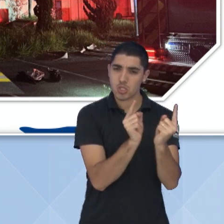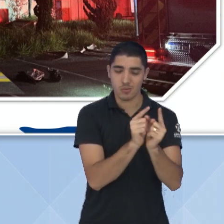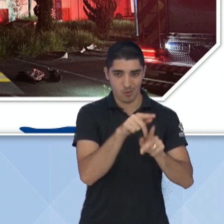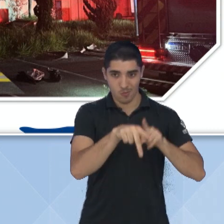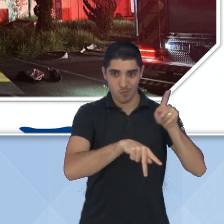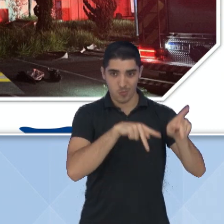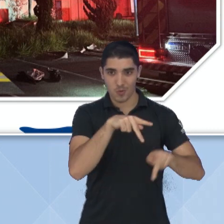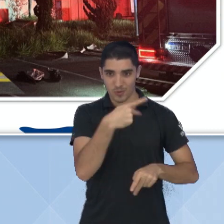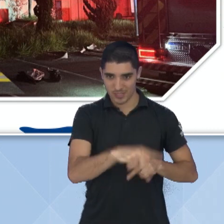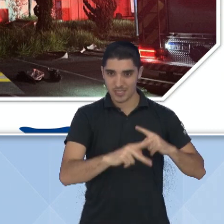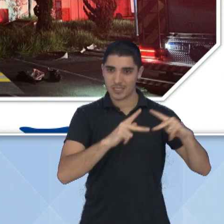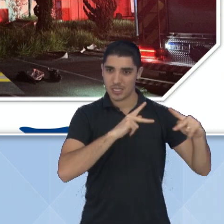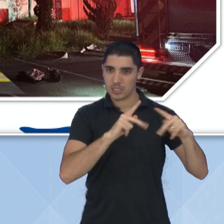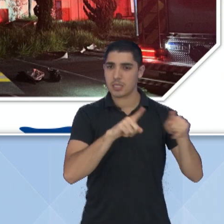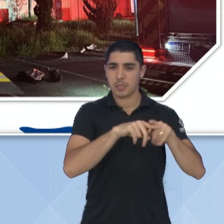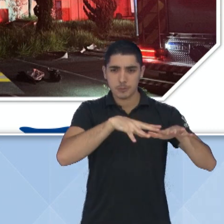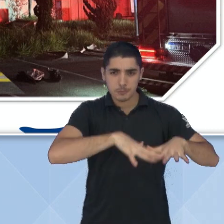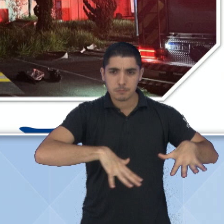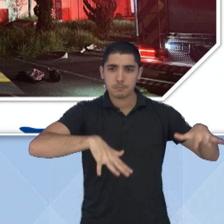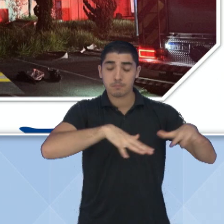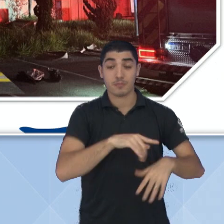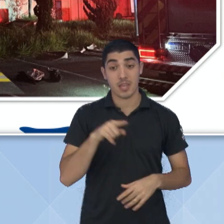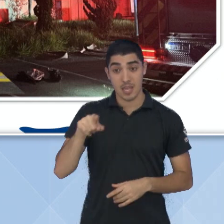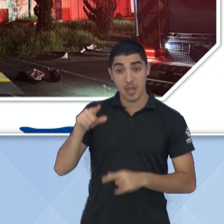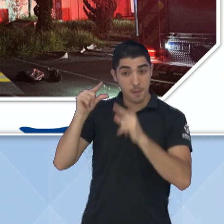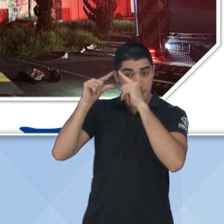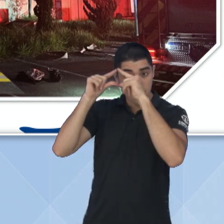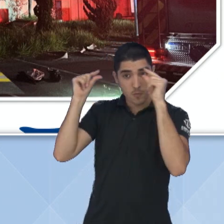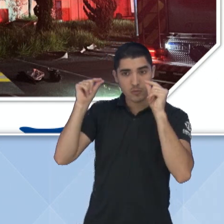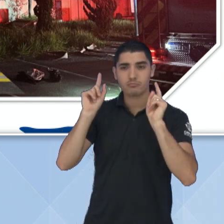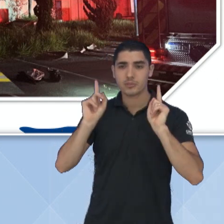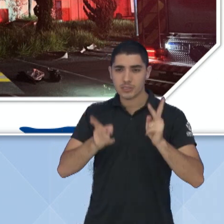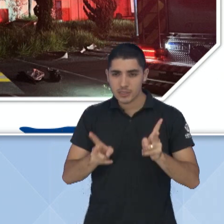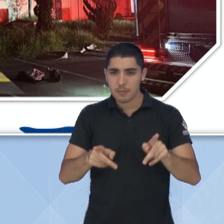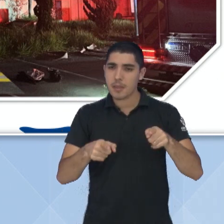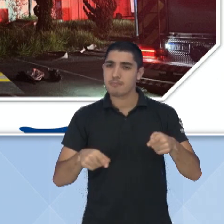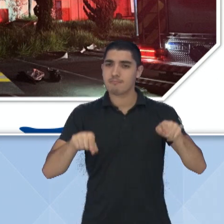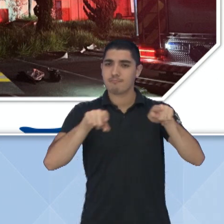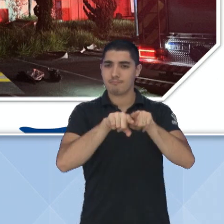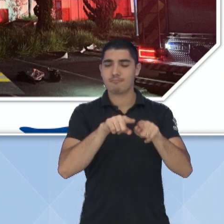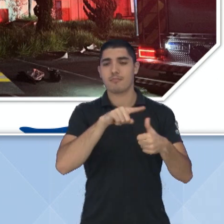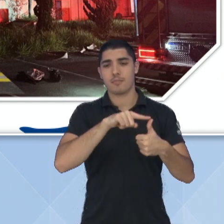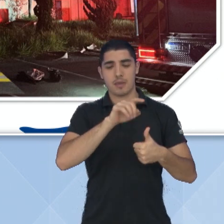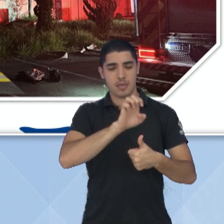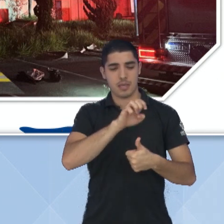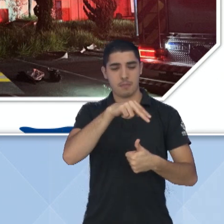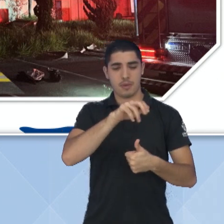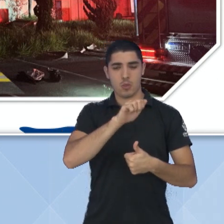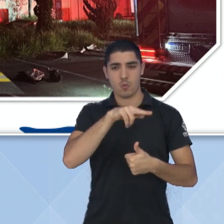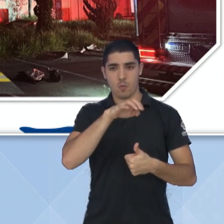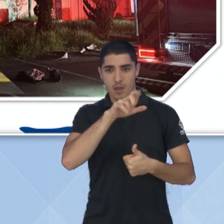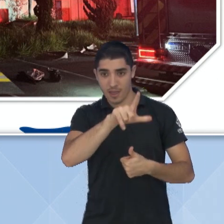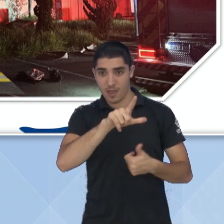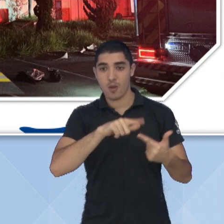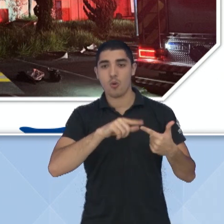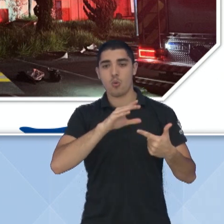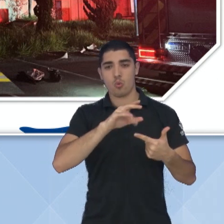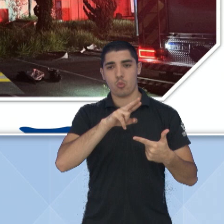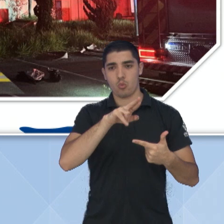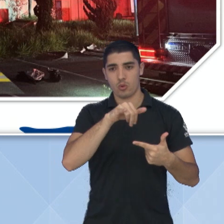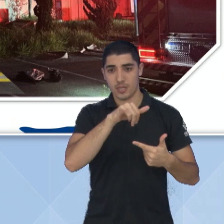da região, o Provisão foi o maior parceiro dos governos Emanuel e Cury, atendendo mais de 1.000 pessoas por